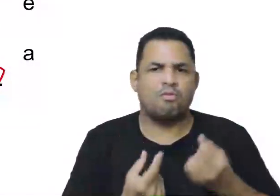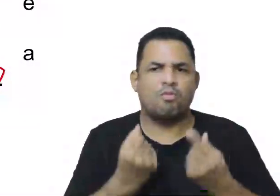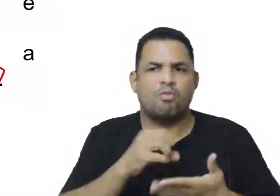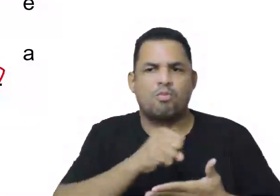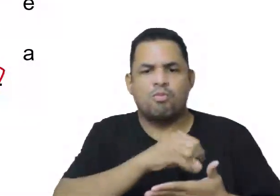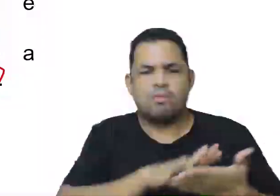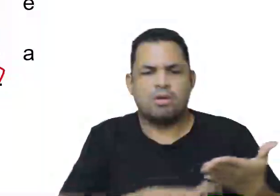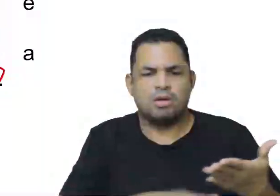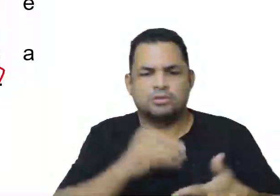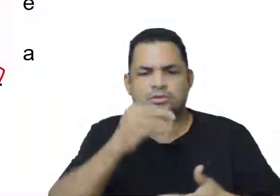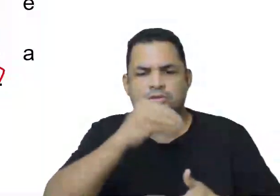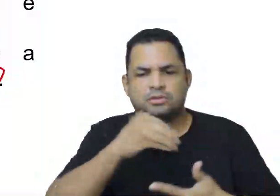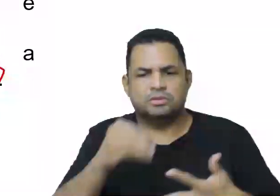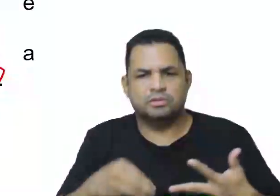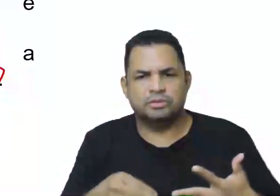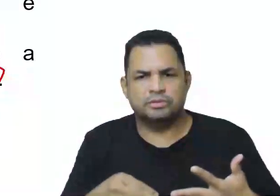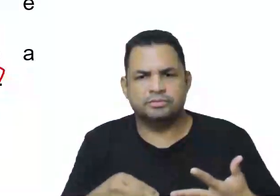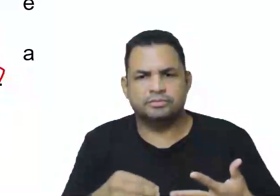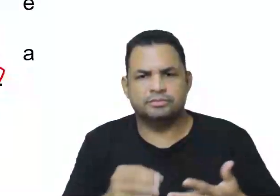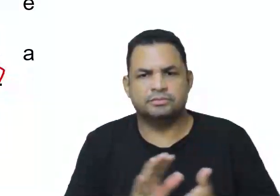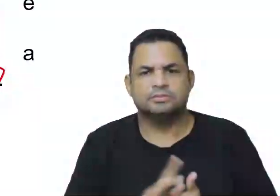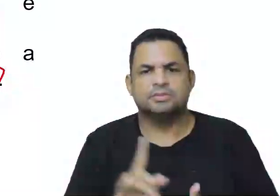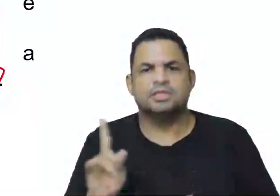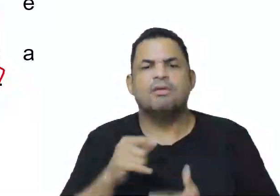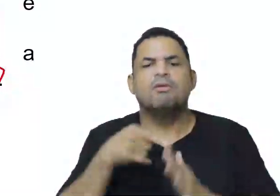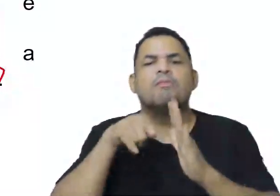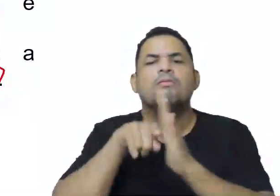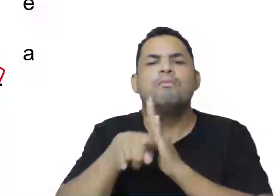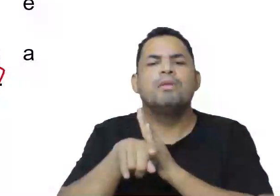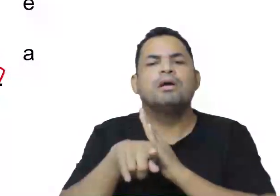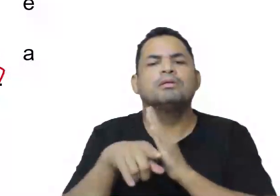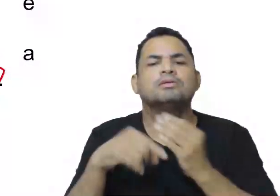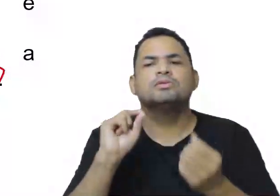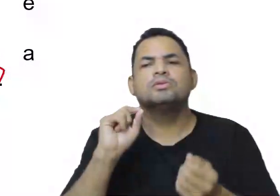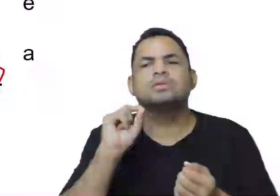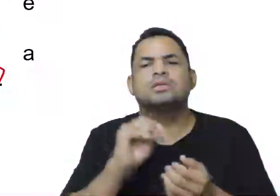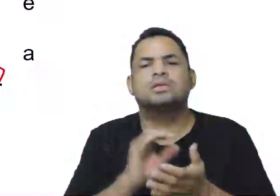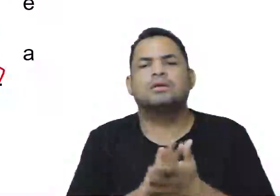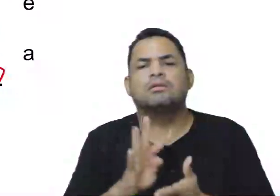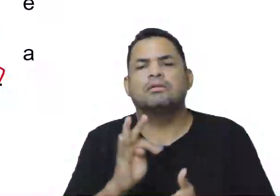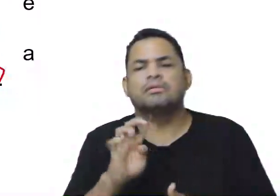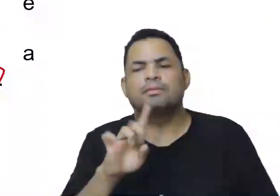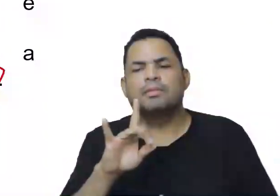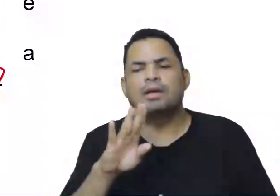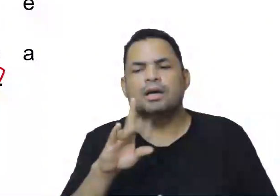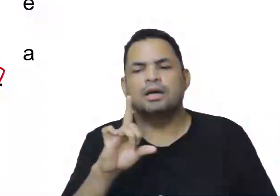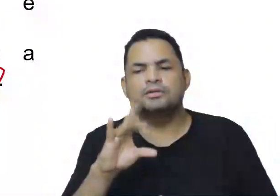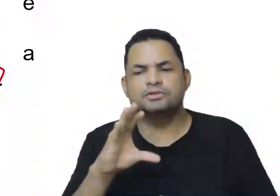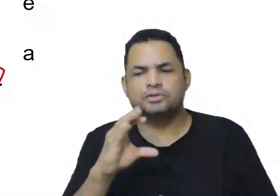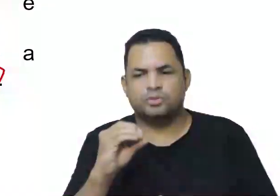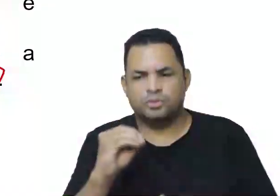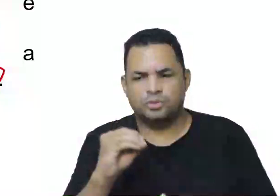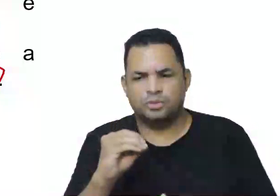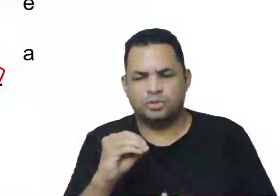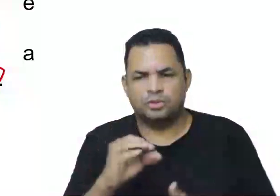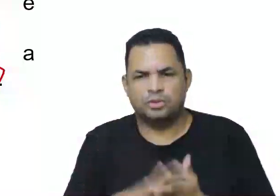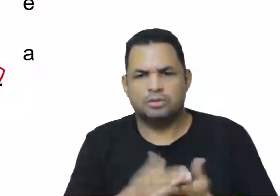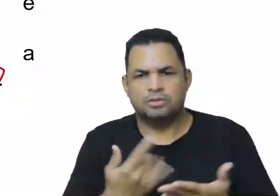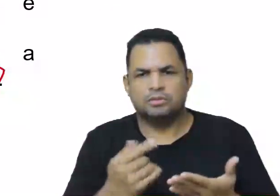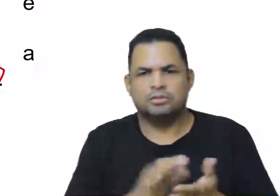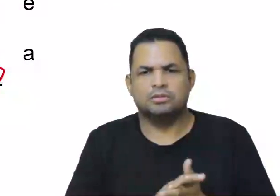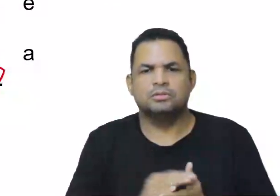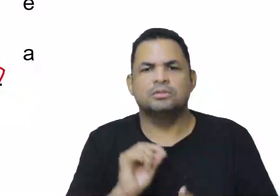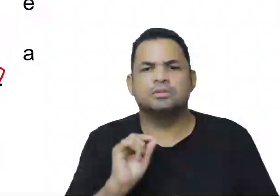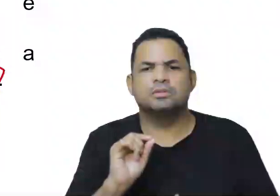do Enem, por exemplo, né? Ele não vem perguntando o que é um triblástico, um ser triblástico, não. Mas ele vem lhe